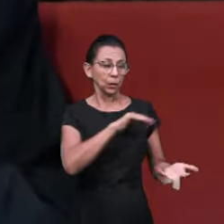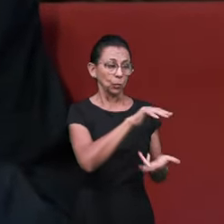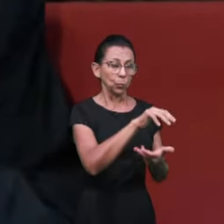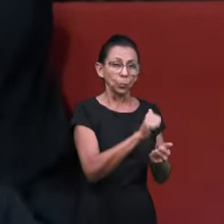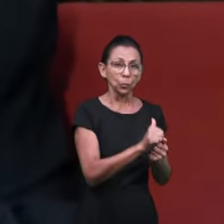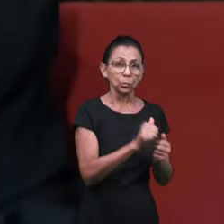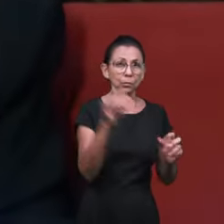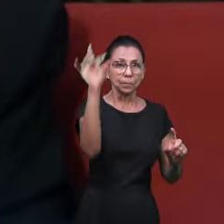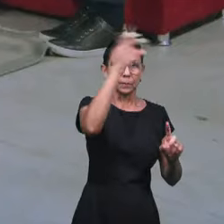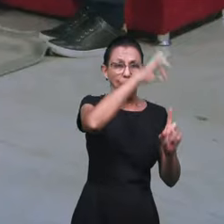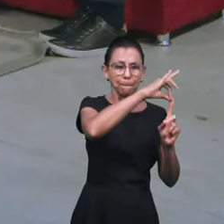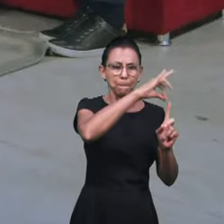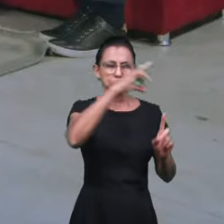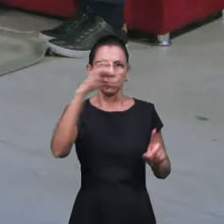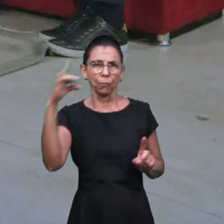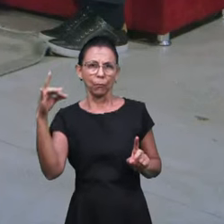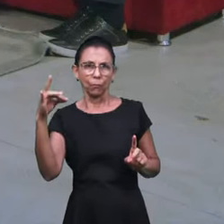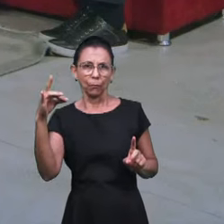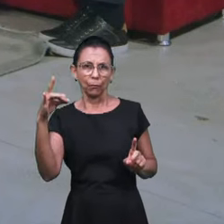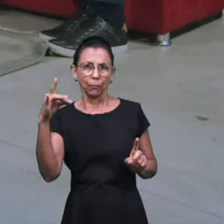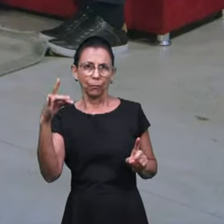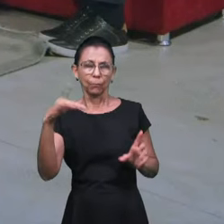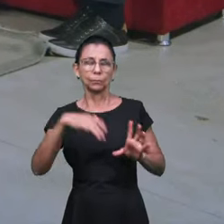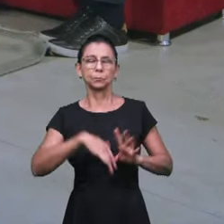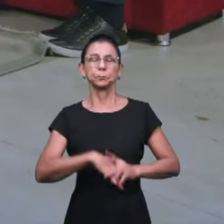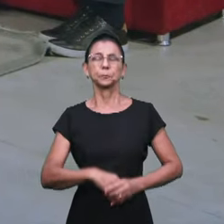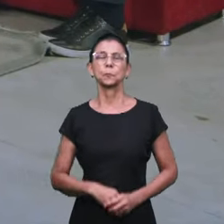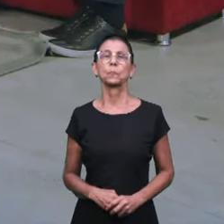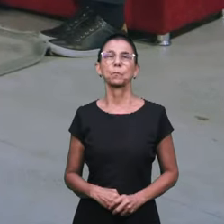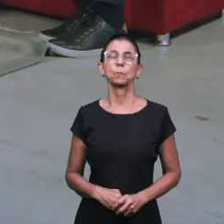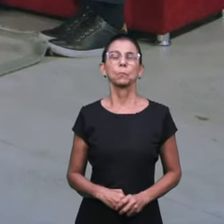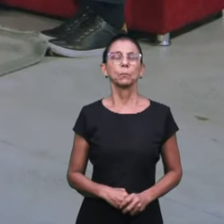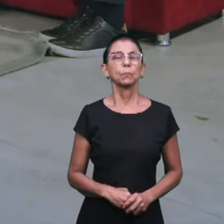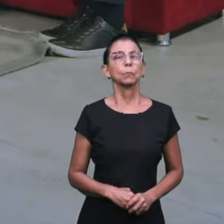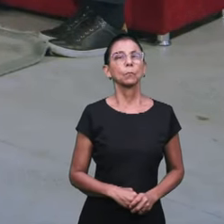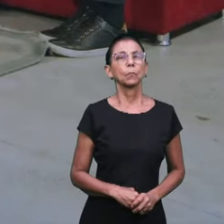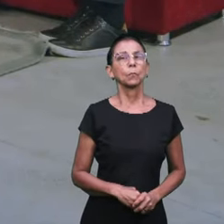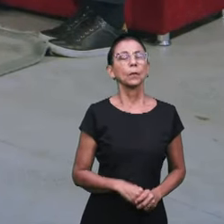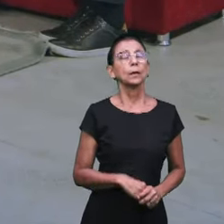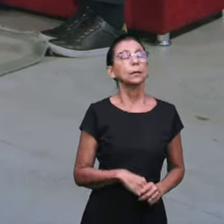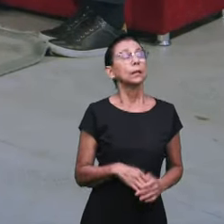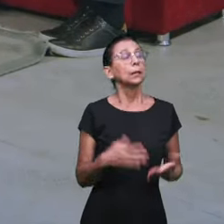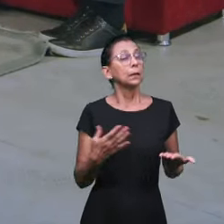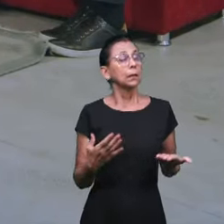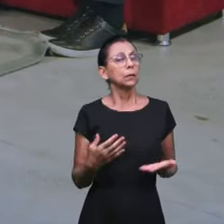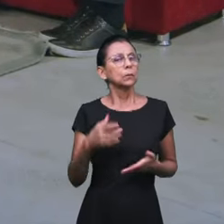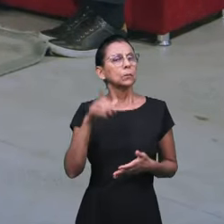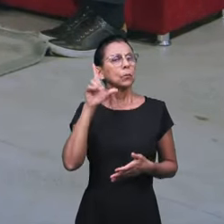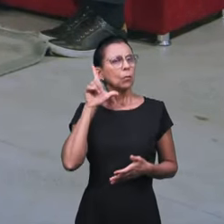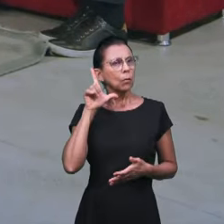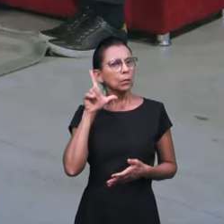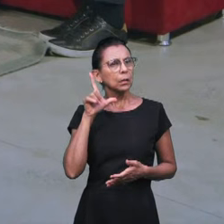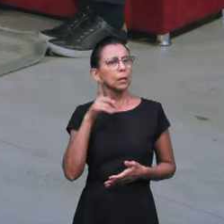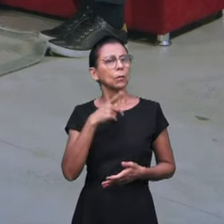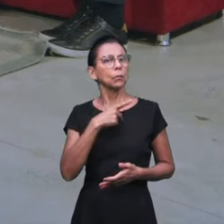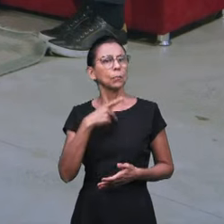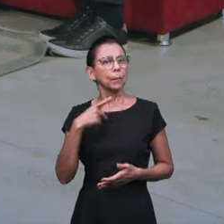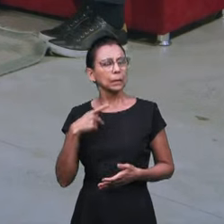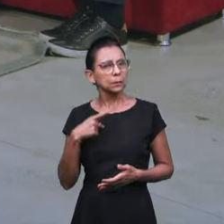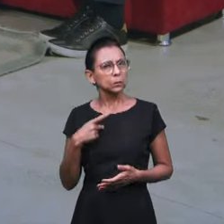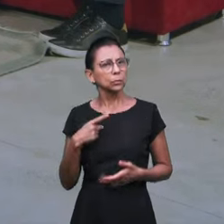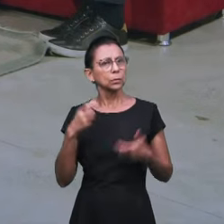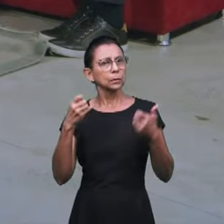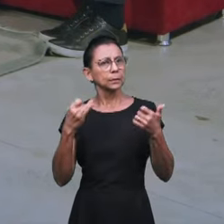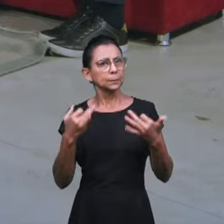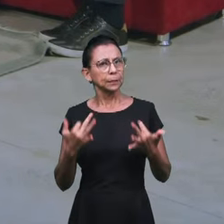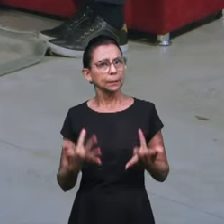Santo. Aliás, pastor Gilson, foi um assunto muito bem abordado pelo pastor ontem, quando fez aquela abordagem